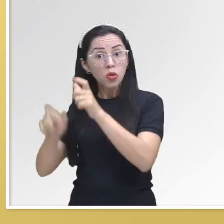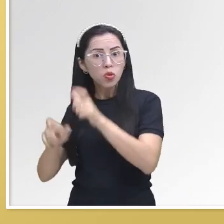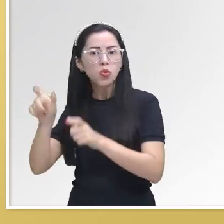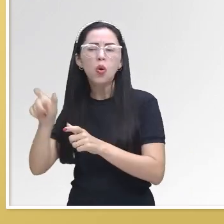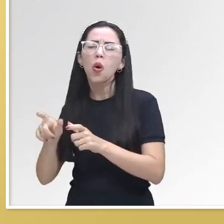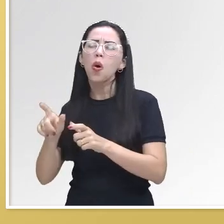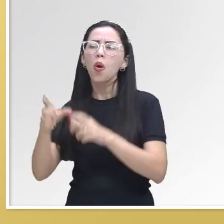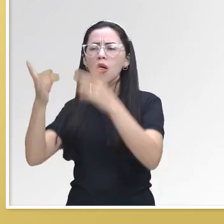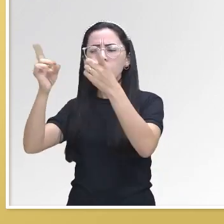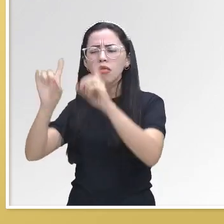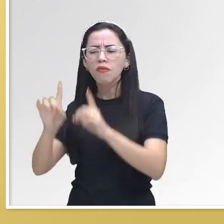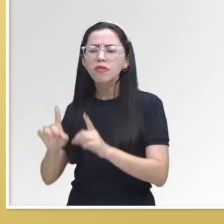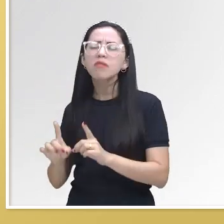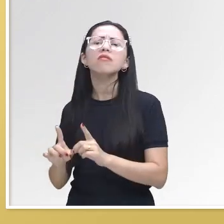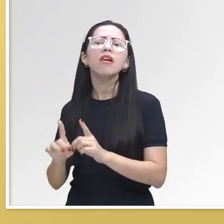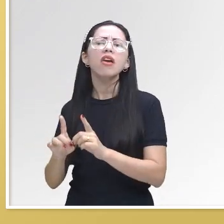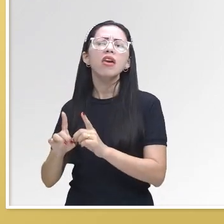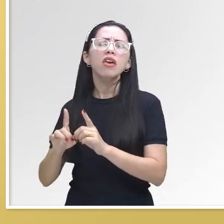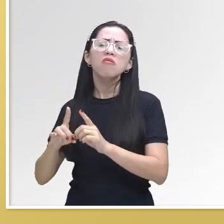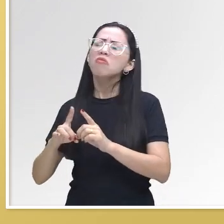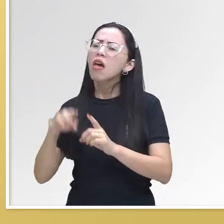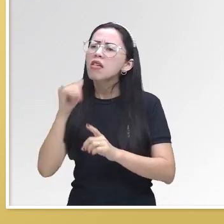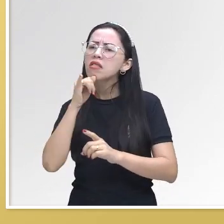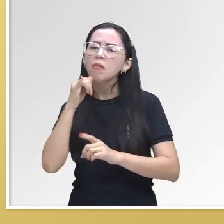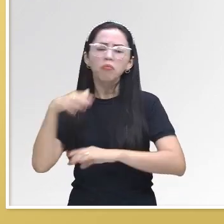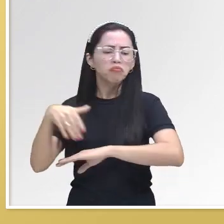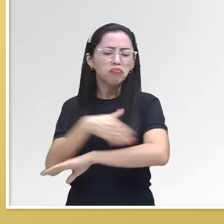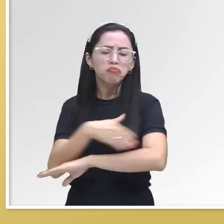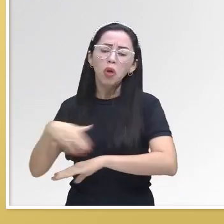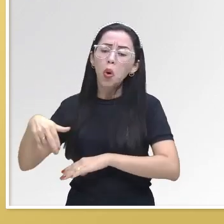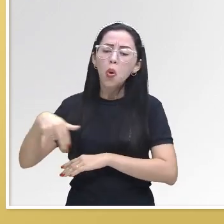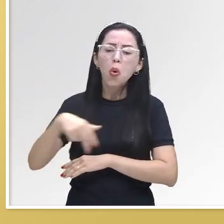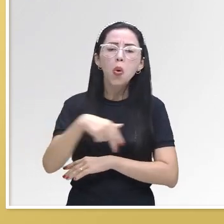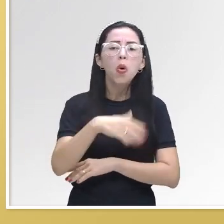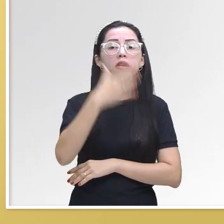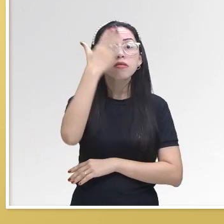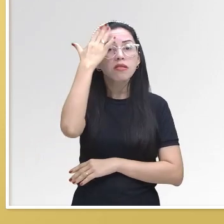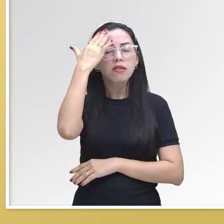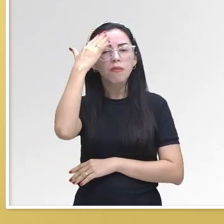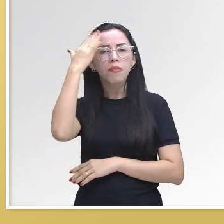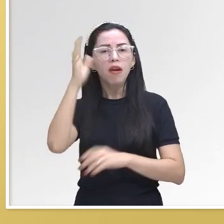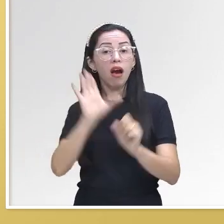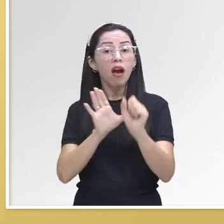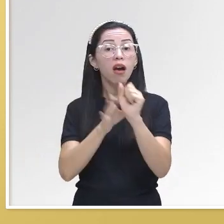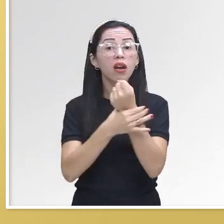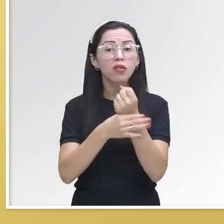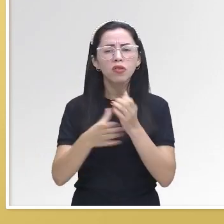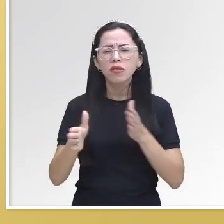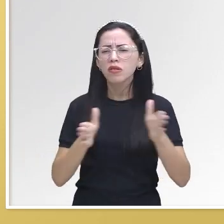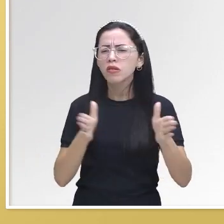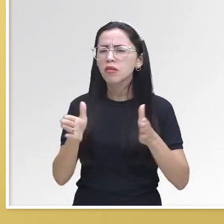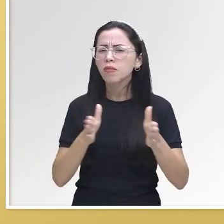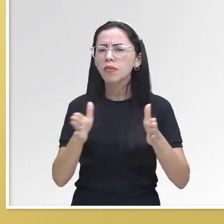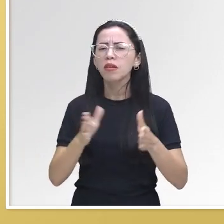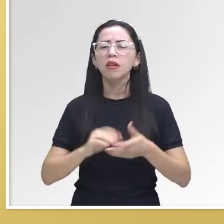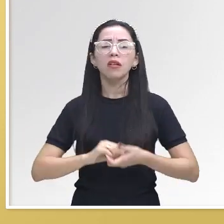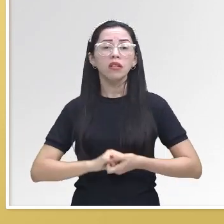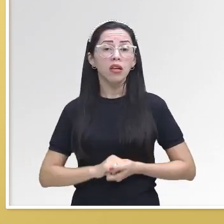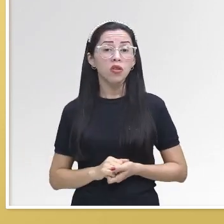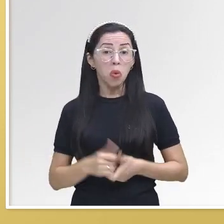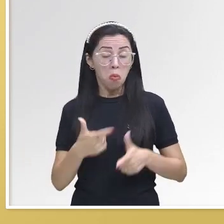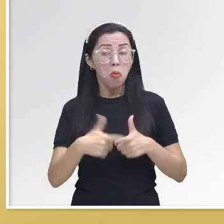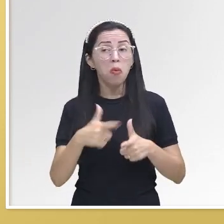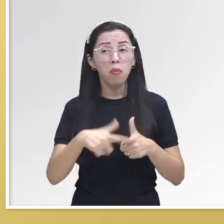ruas, percebam que está garantida a sua acessibilidade. Apesar dos problemas ainda enfrentados, a Lei Brasileira